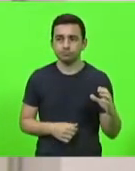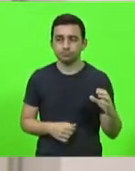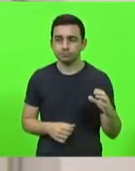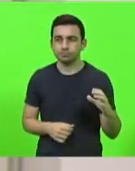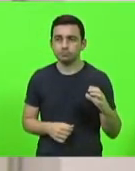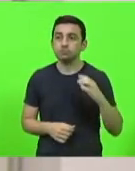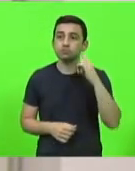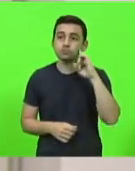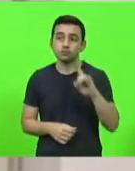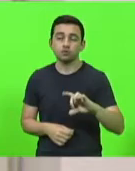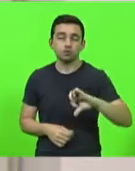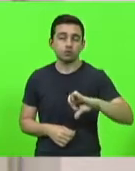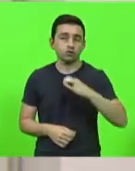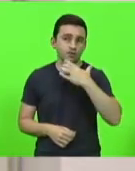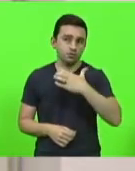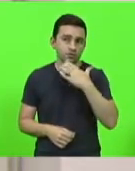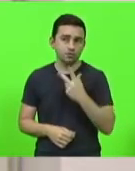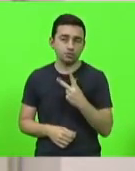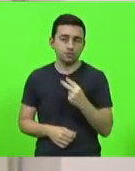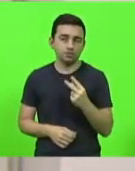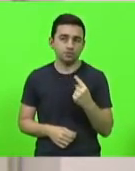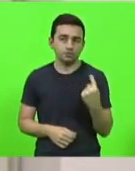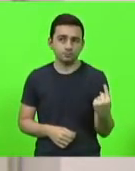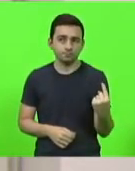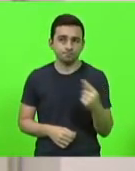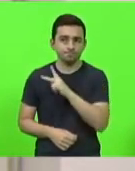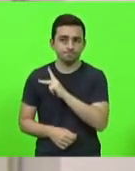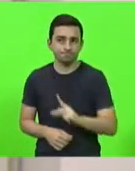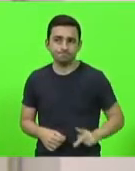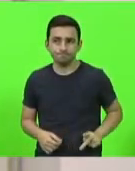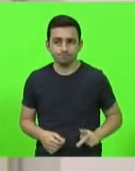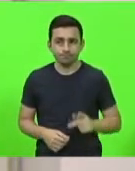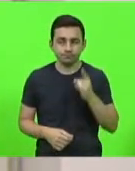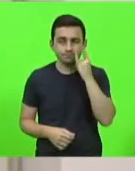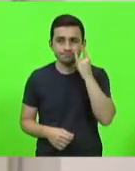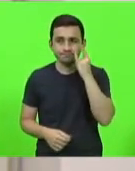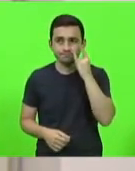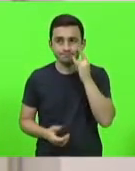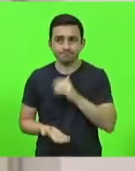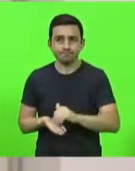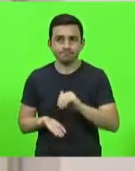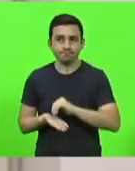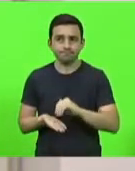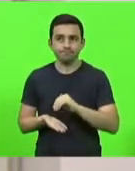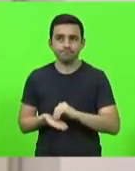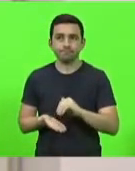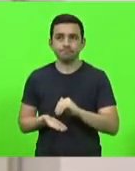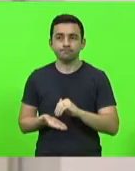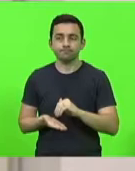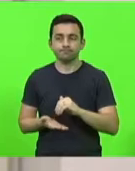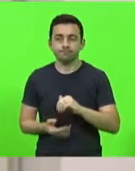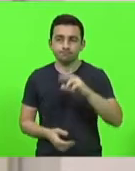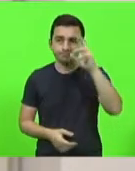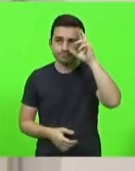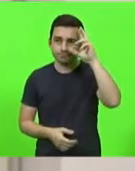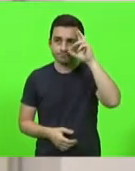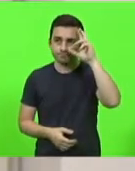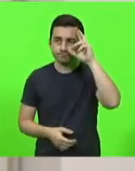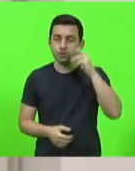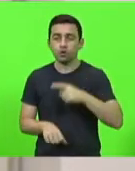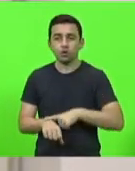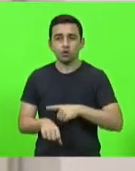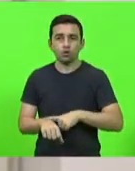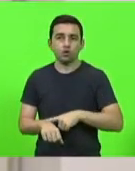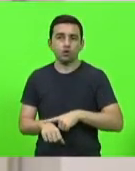realizada em 9 de dezembro de 2021. Presidência, deputado Mauro de Nadal, secretaria, deputado Ricardo Alba. Às 12